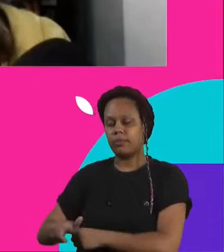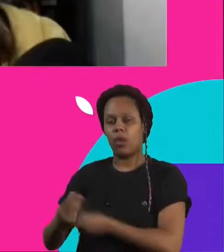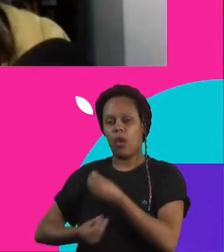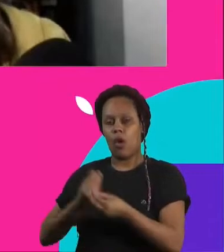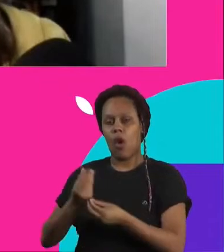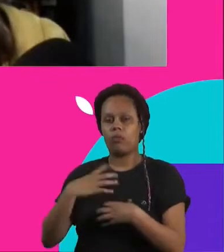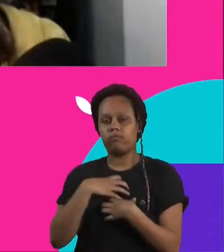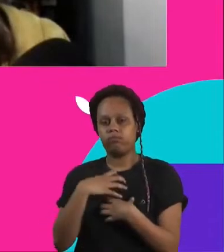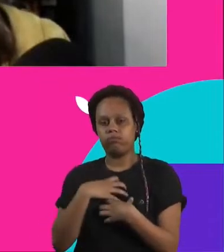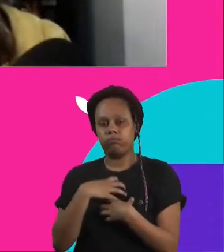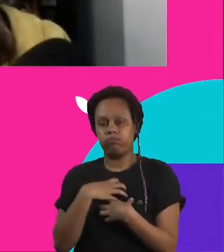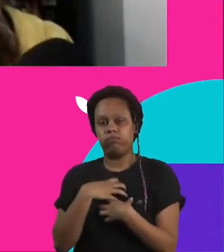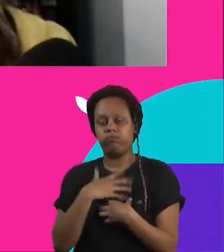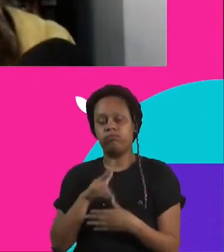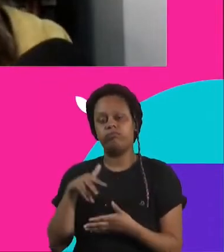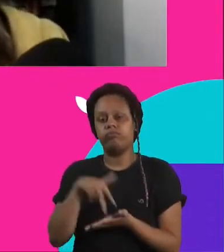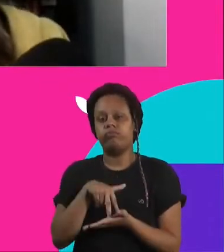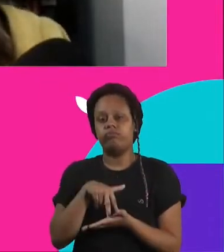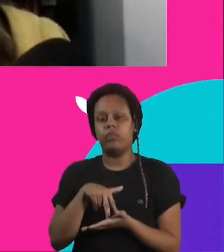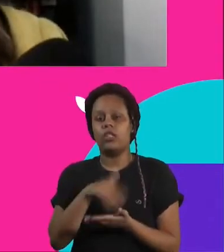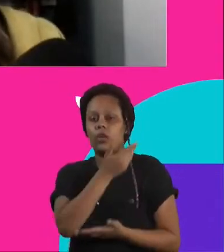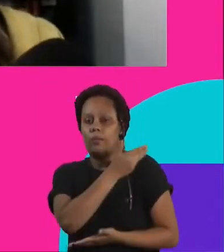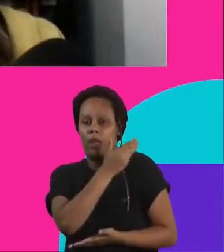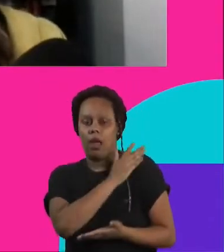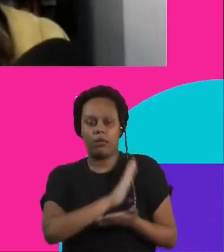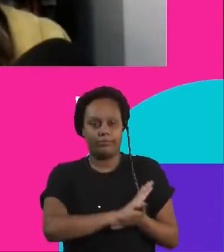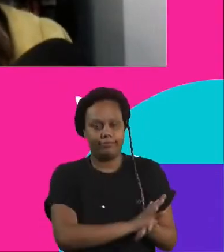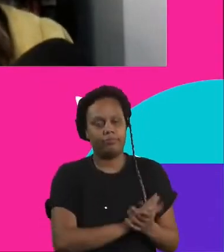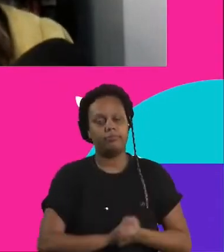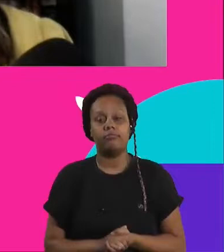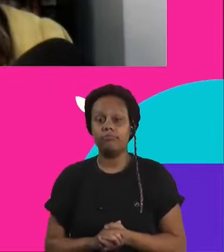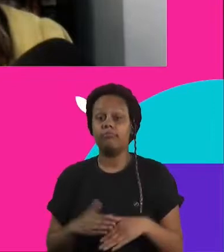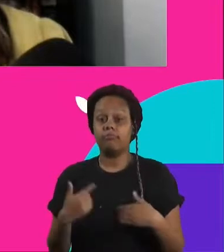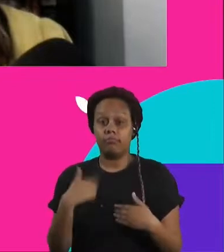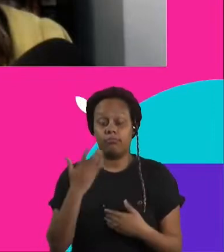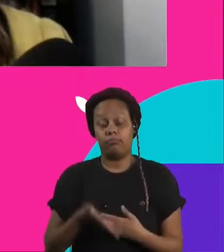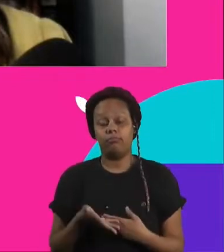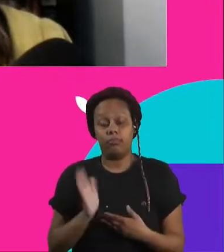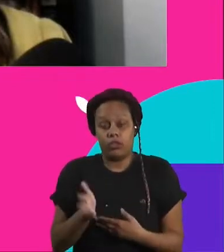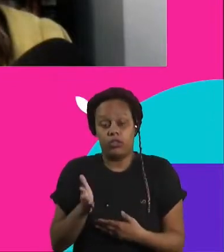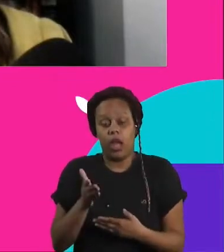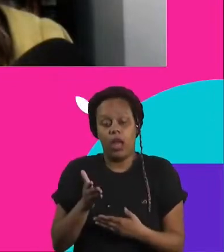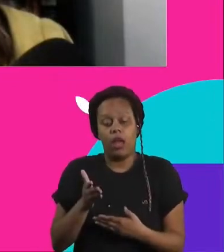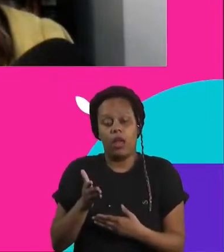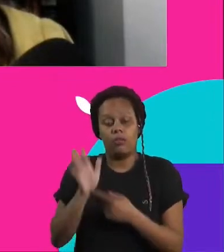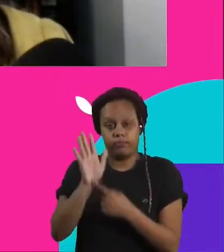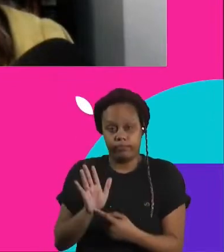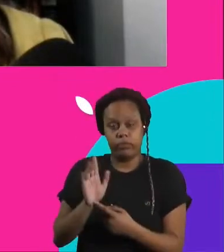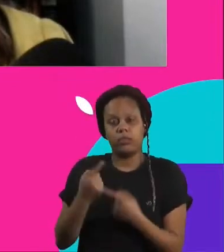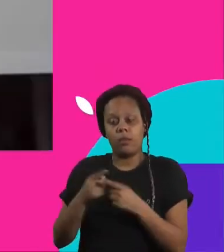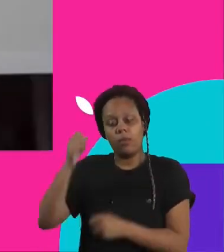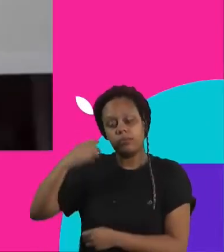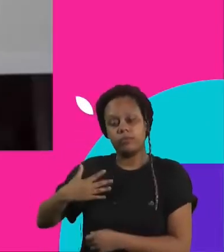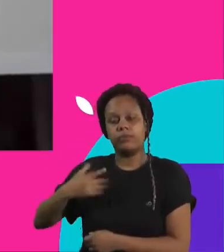esses algoritmos discriminatórios. Bom, eu já fui apresentada, né, mas então me descrevendo, eu sou uma mulher branca, de cabelos